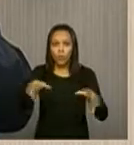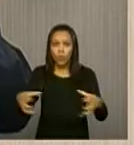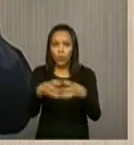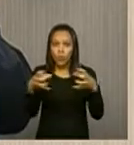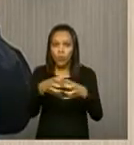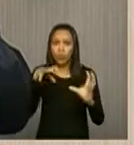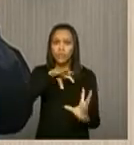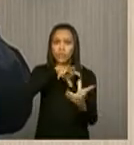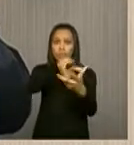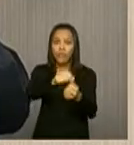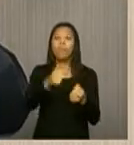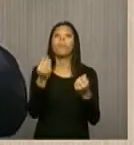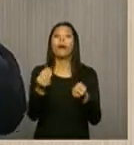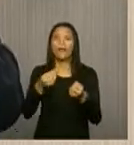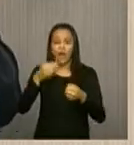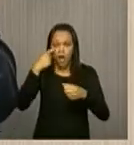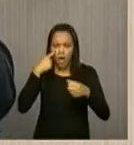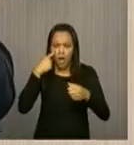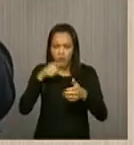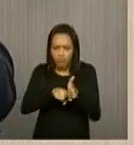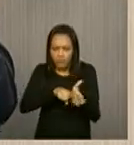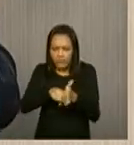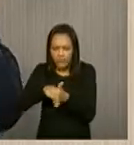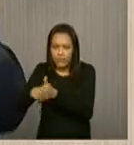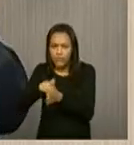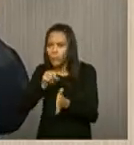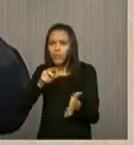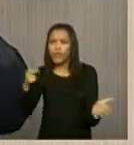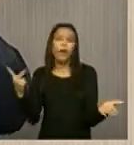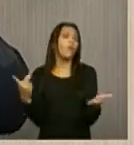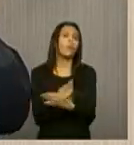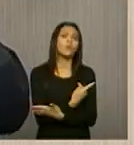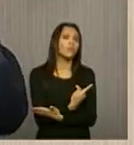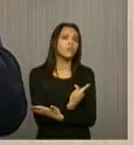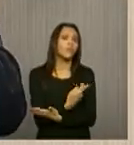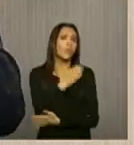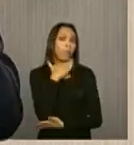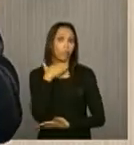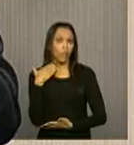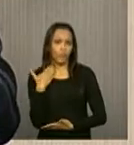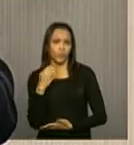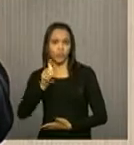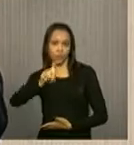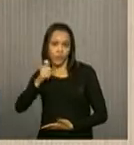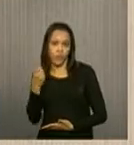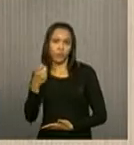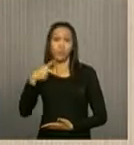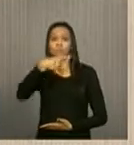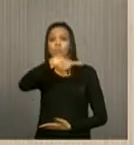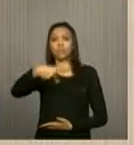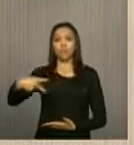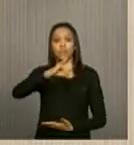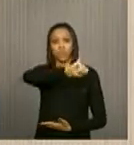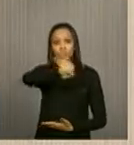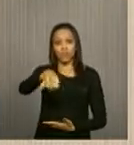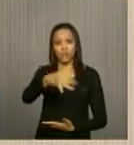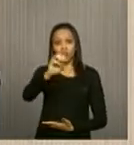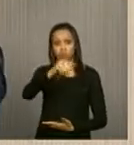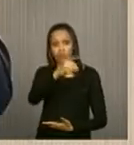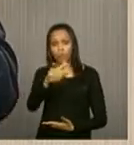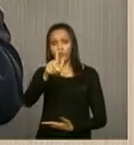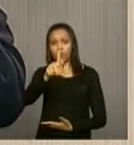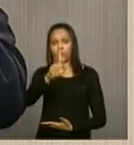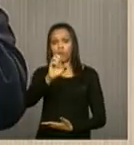investigação pericial da causa da morte de joão goulart é os trabalhos